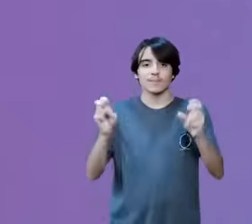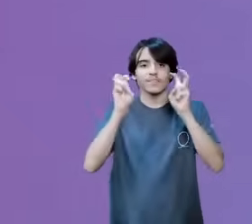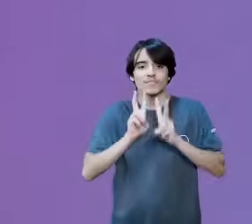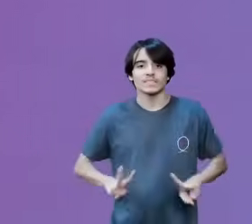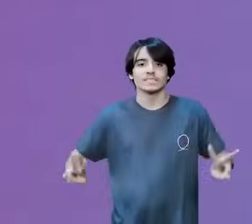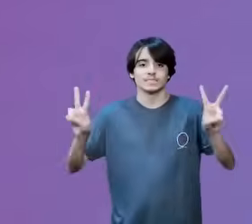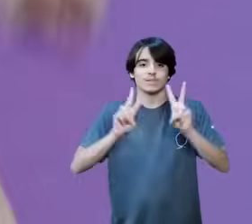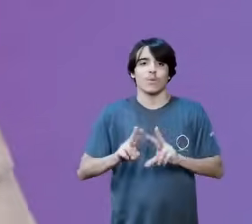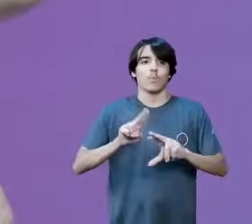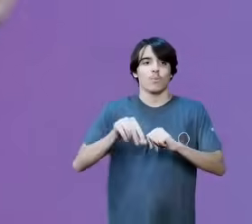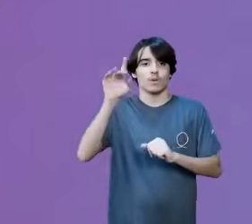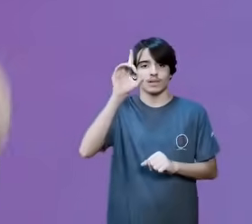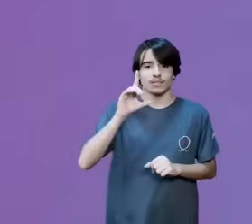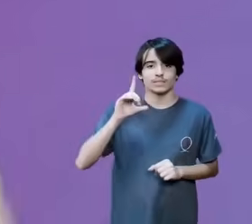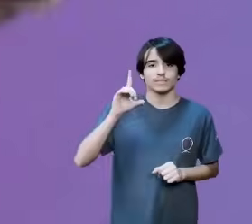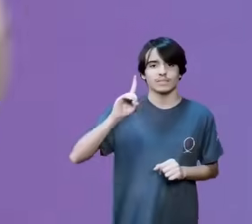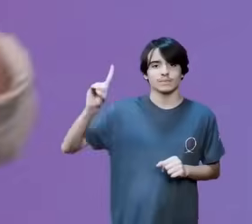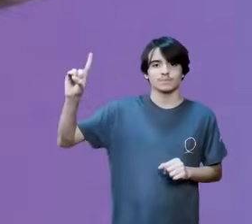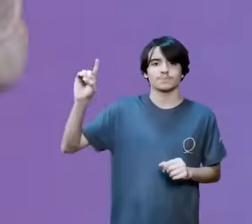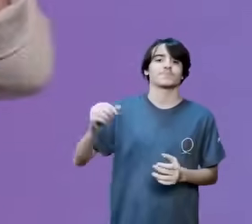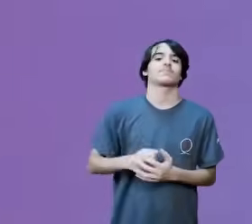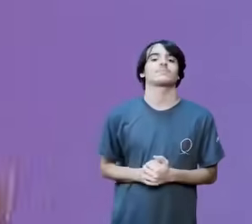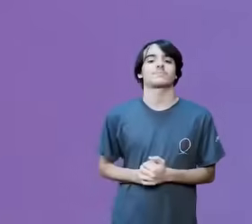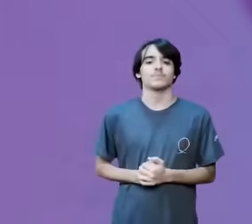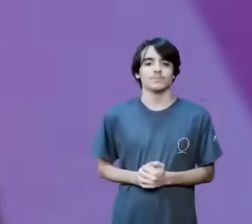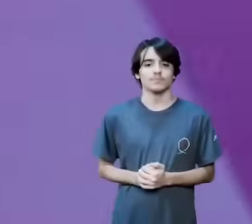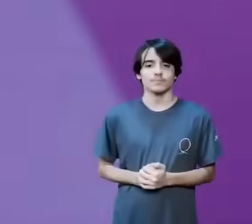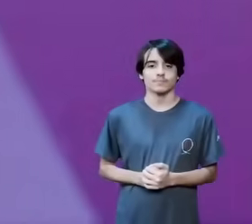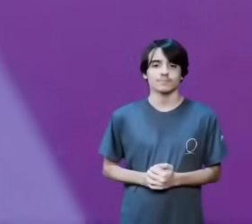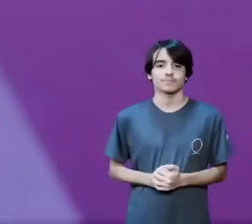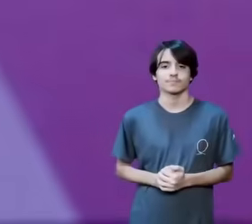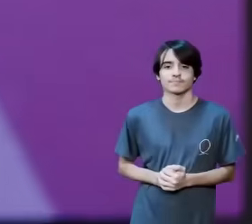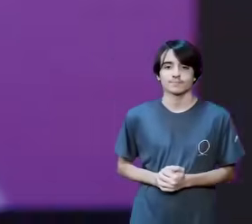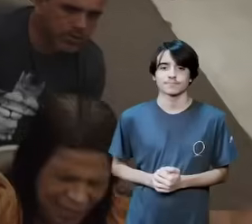visão, poder, destino e dignidade.